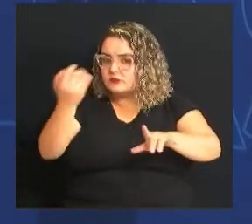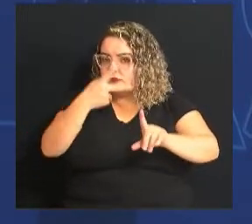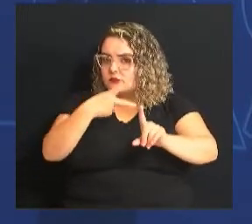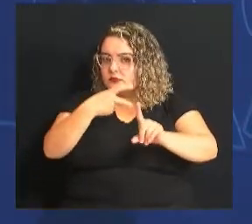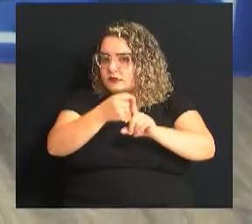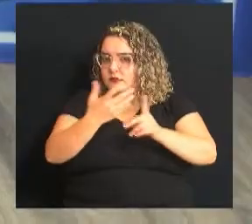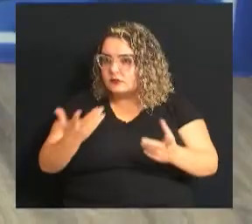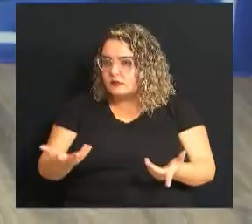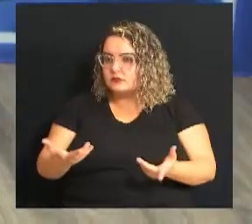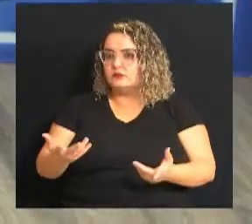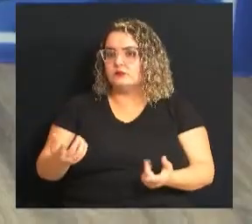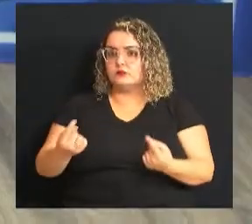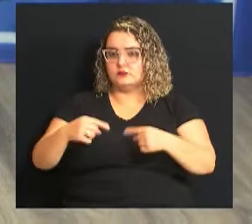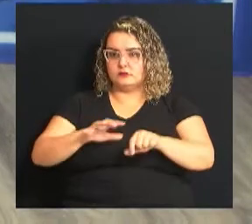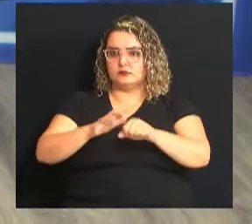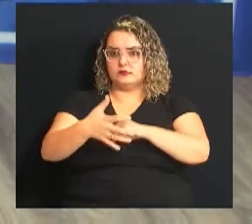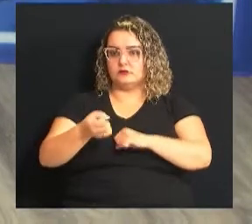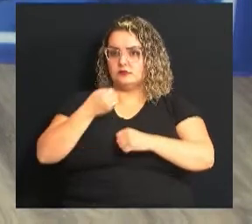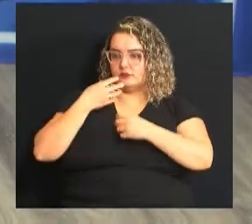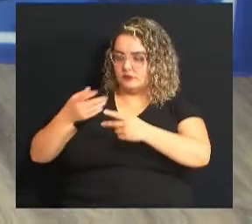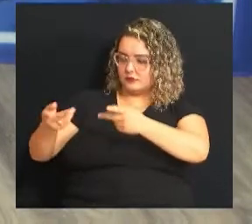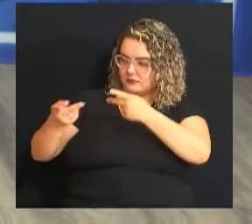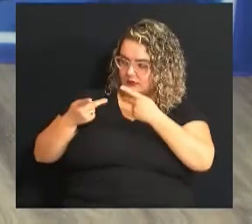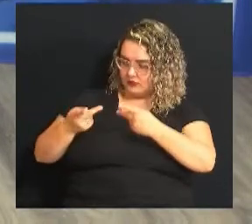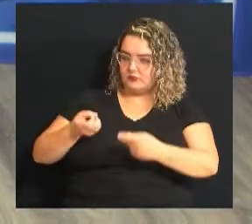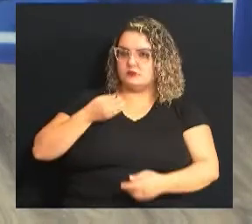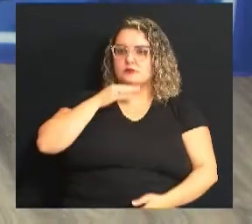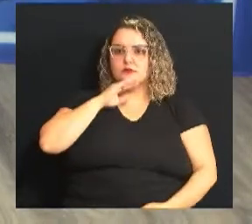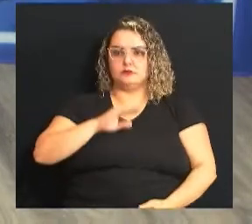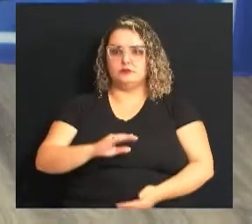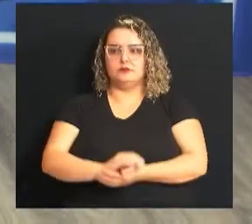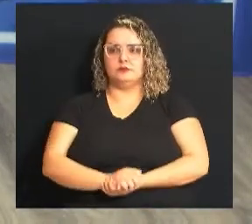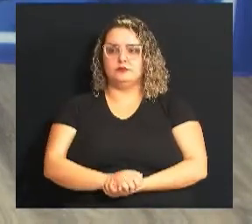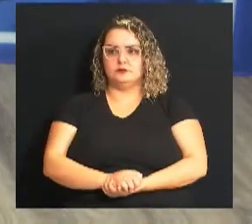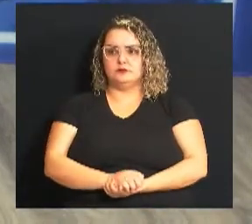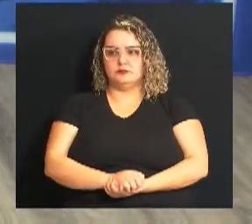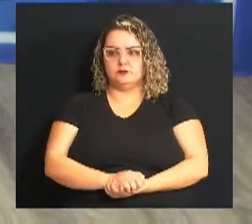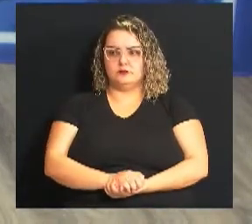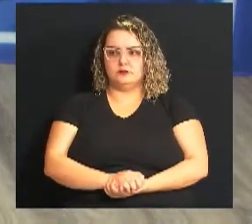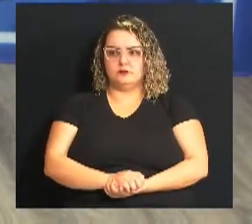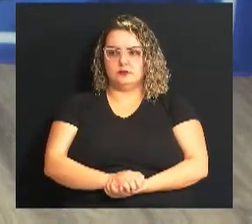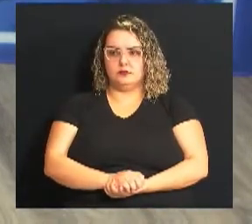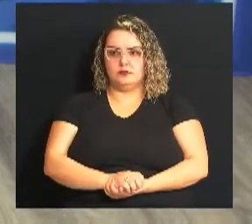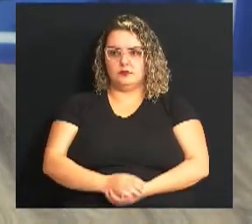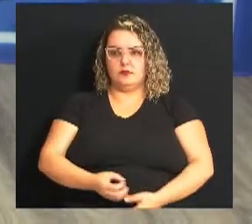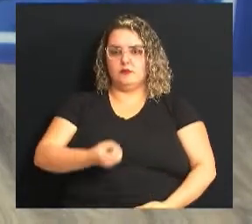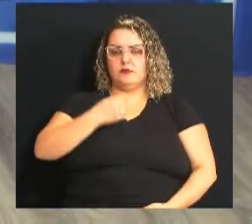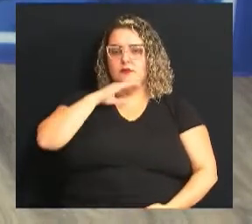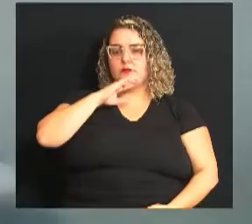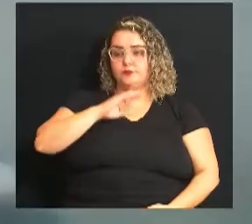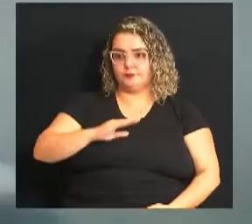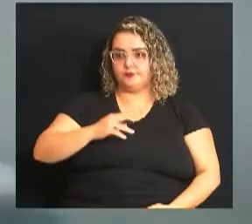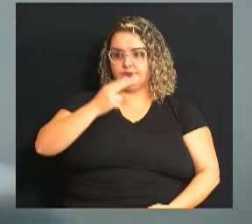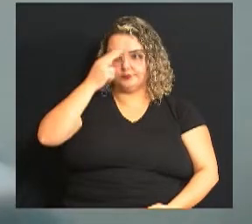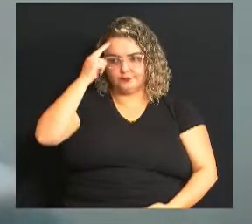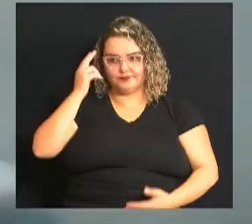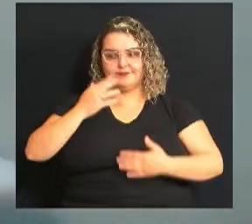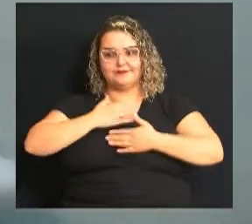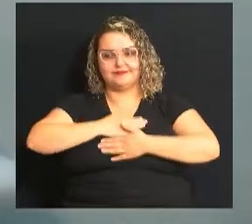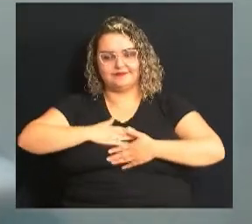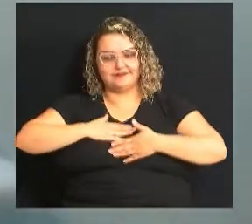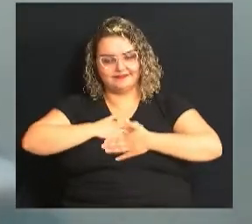a Covid-19. Seja bem-vindo e boa tarde. Boa tarde, Gabriel. Prazer enorme estar com